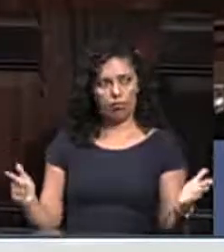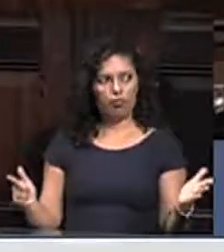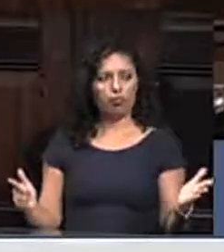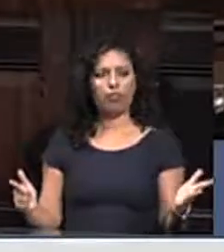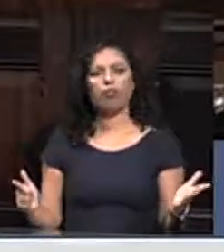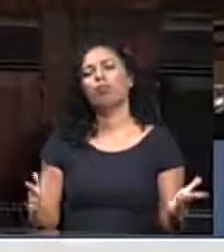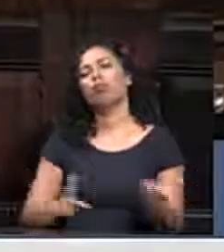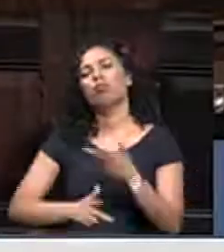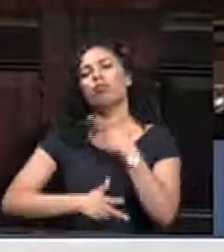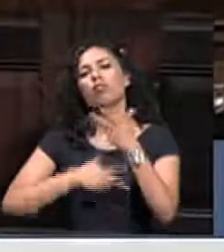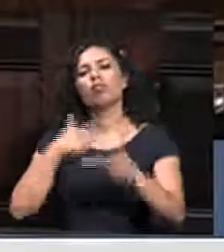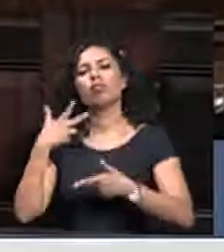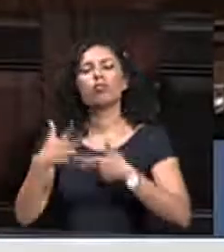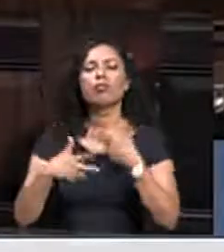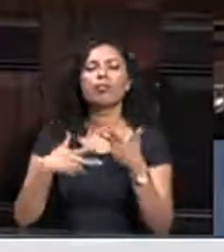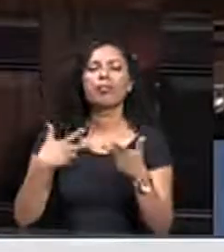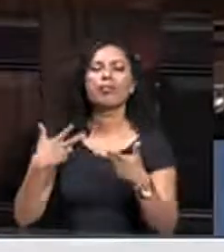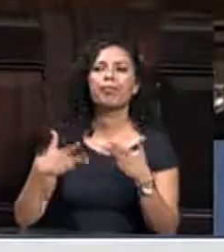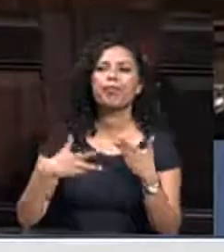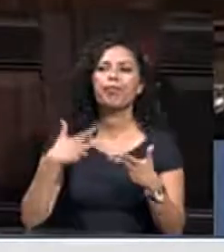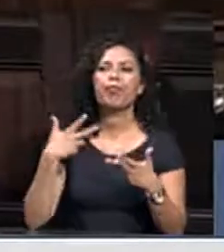trataram